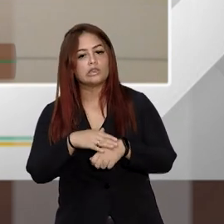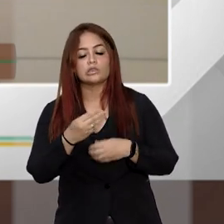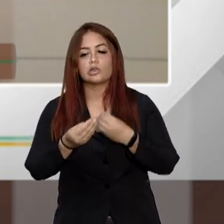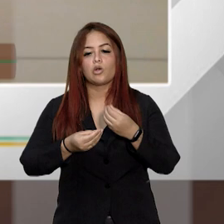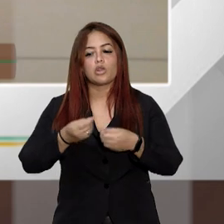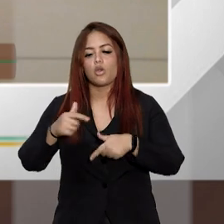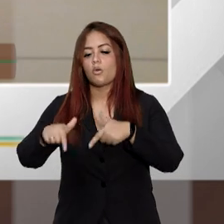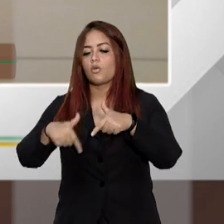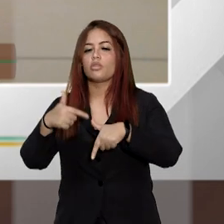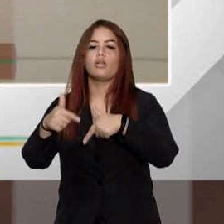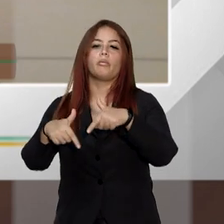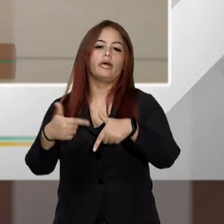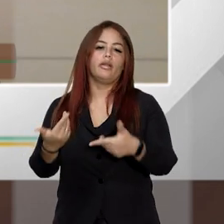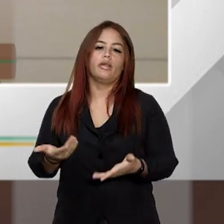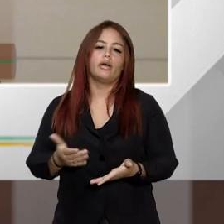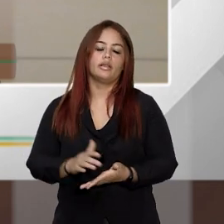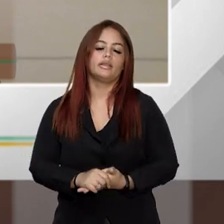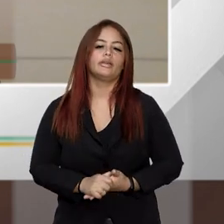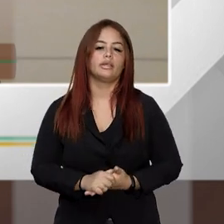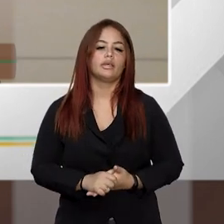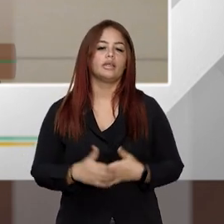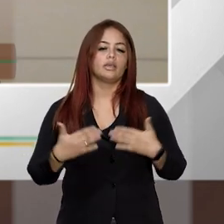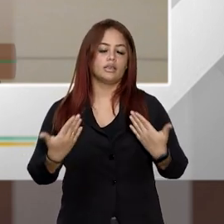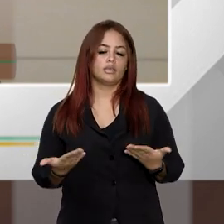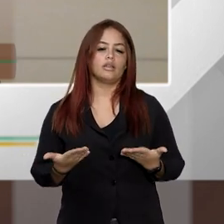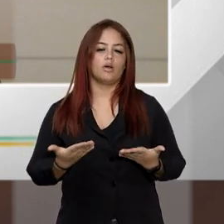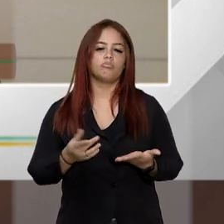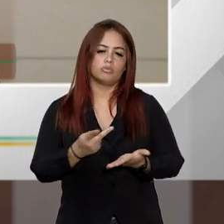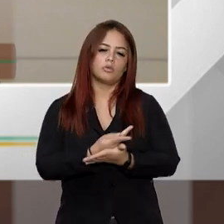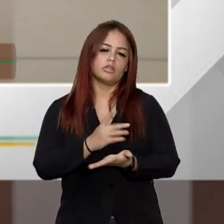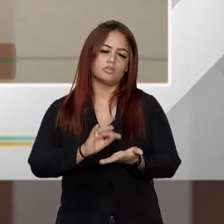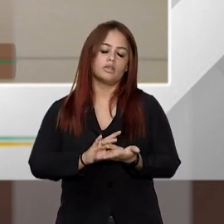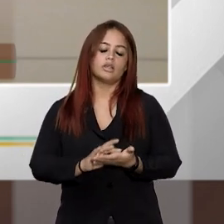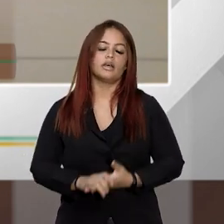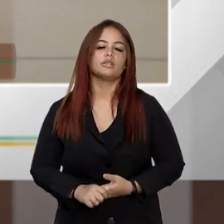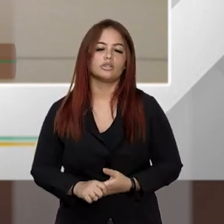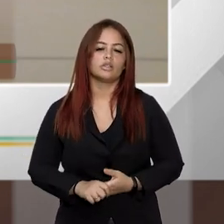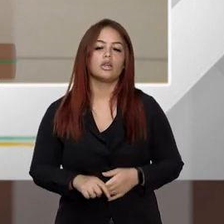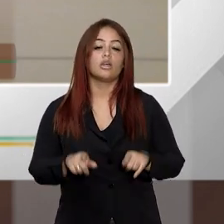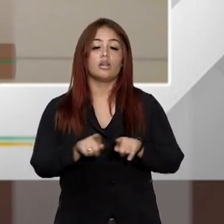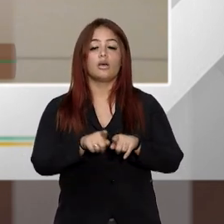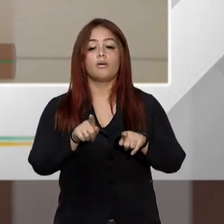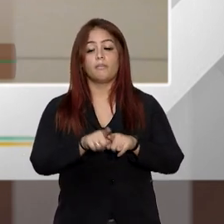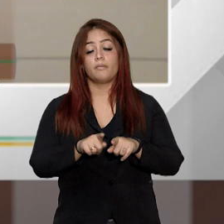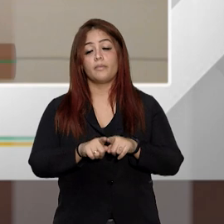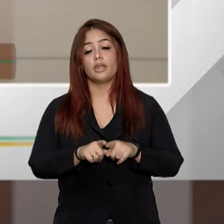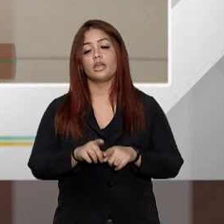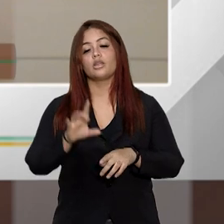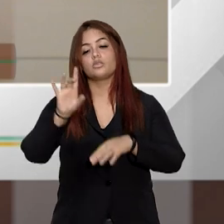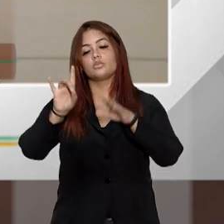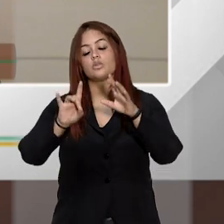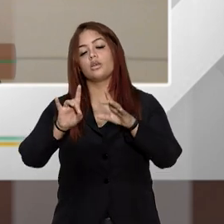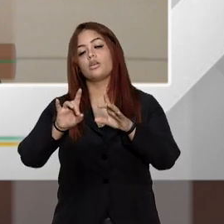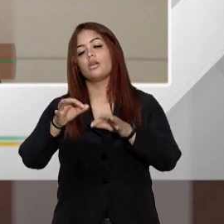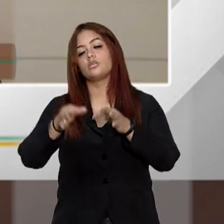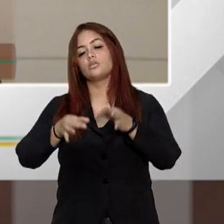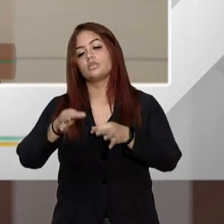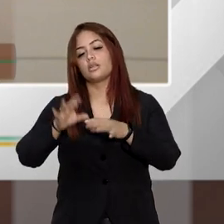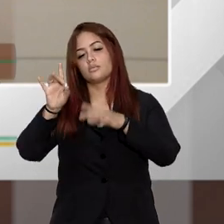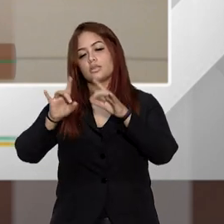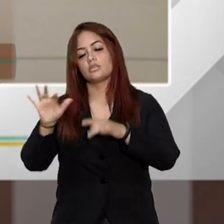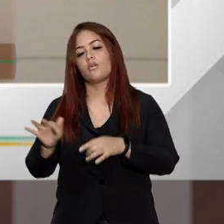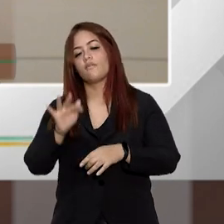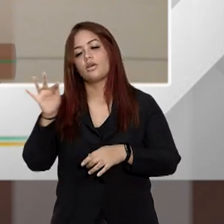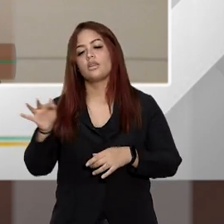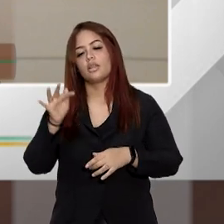para o trabalho, para a vida de uma forma geral. Então, fato, em juizado federal, e a maior parte das demandas hoje na Justiça Federal